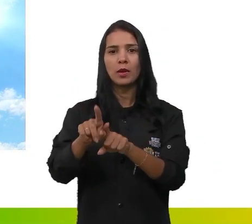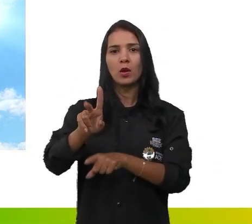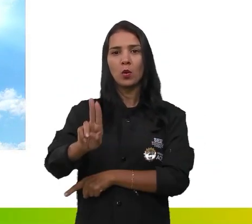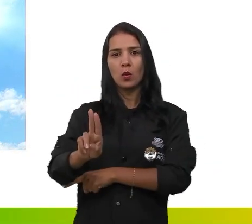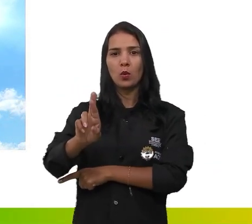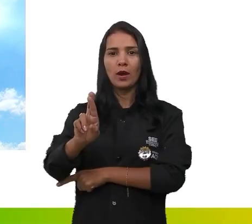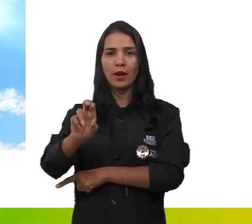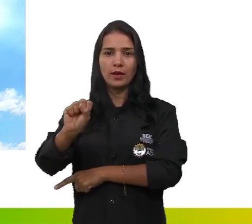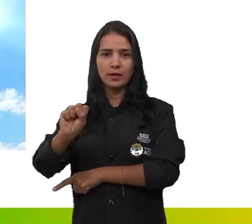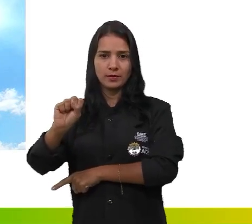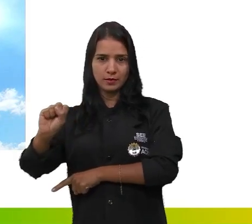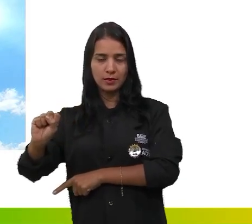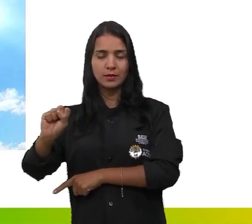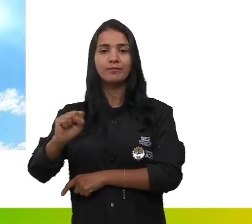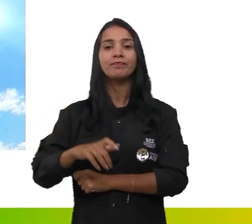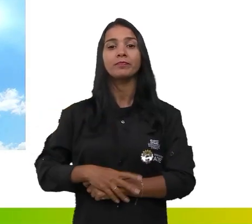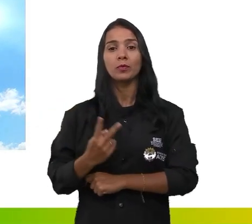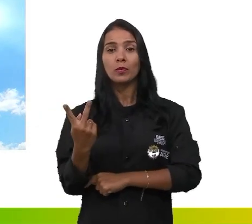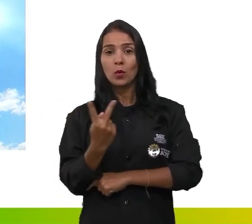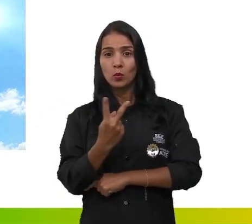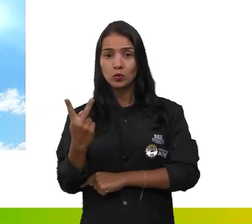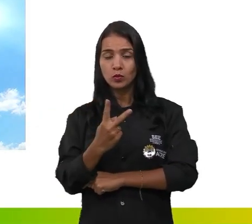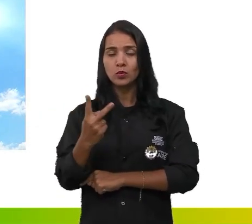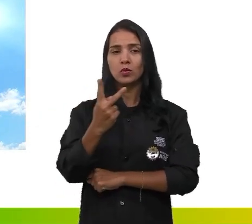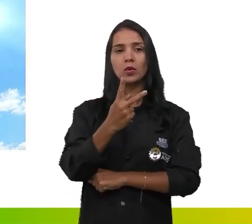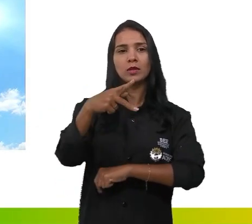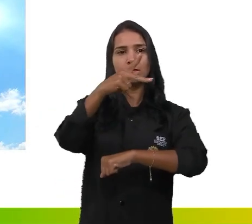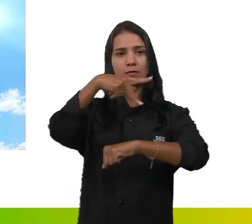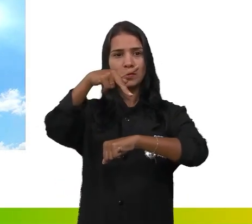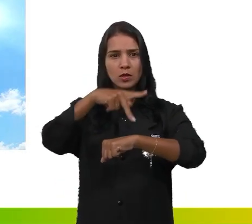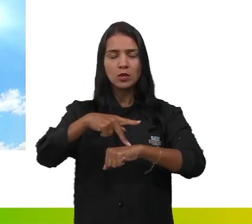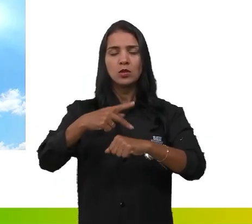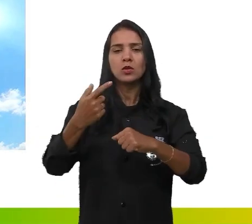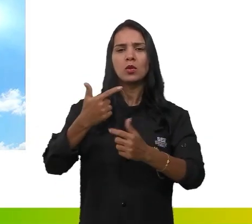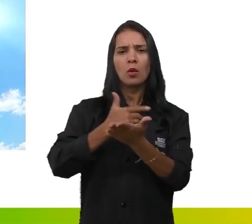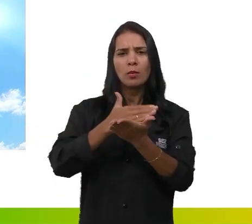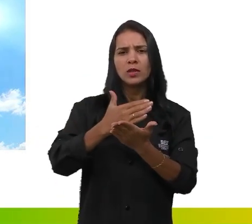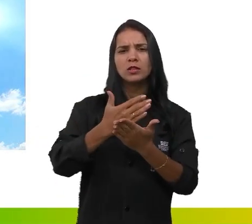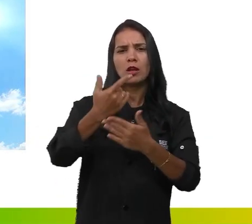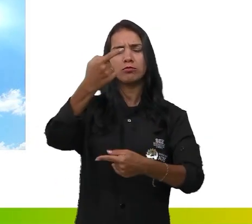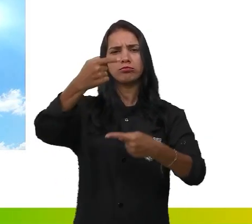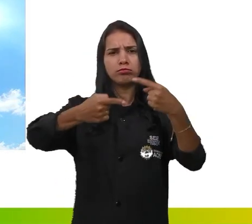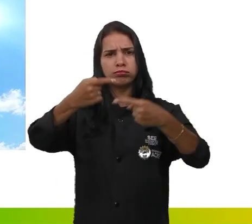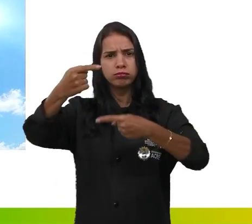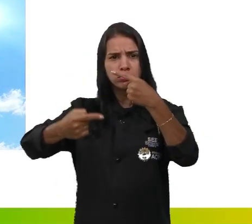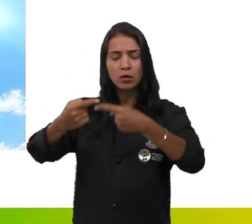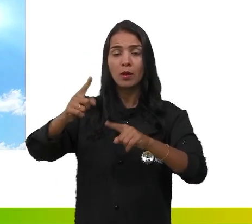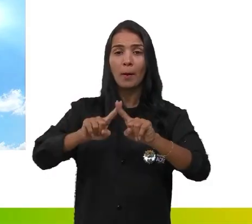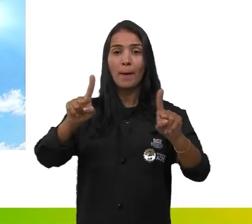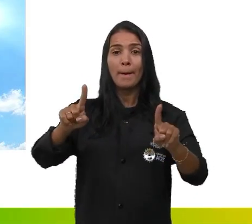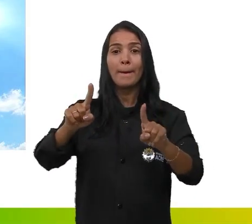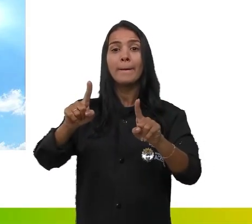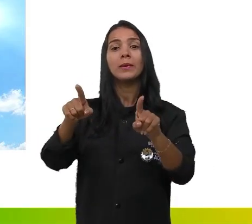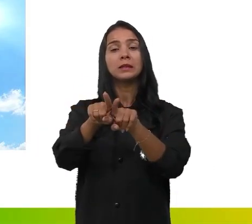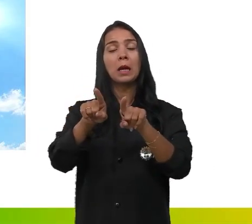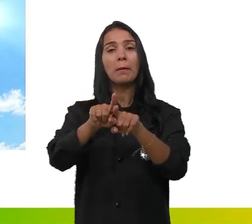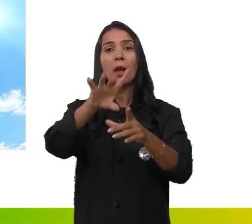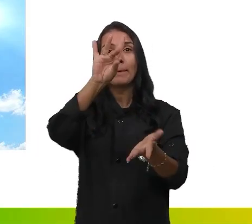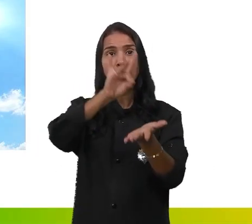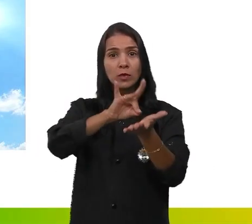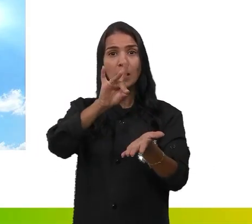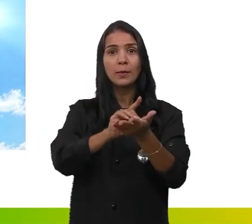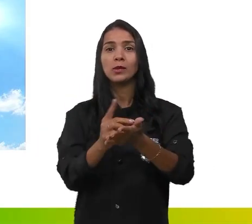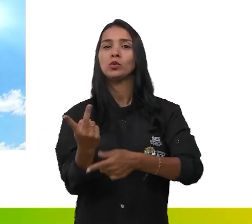os Estados Unidos e a União Soviética se consolidaram aí como as duas grandes potências mundiais logo